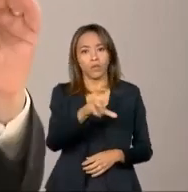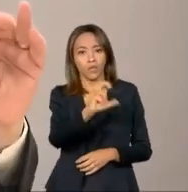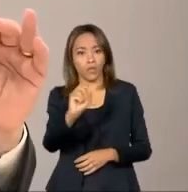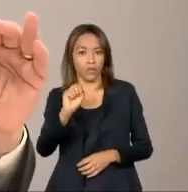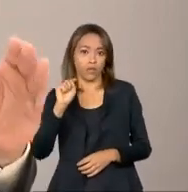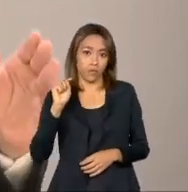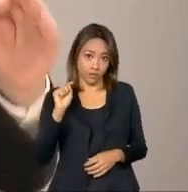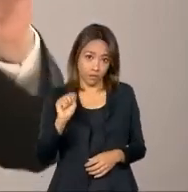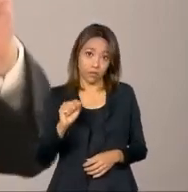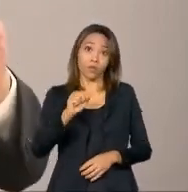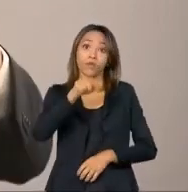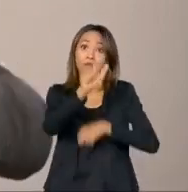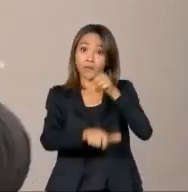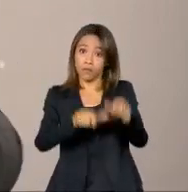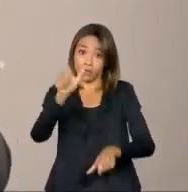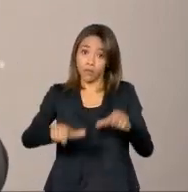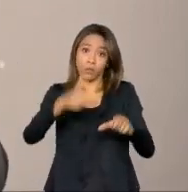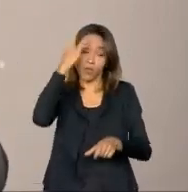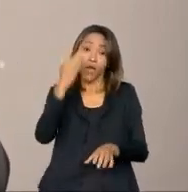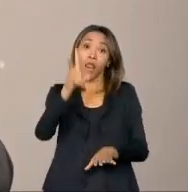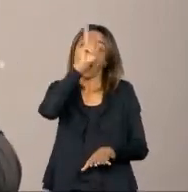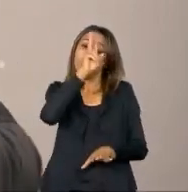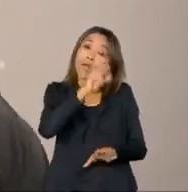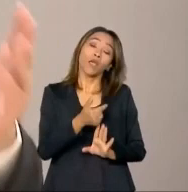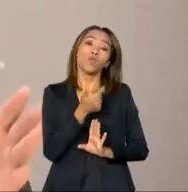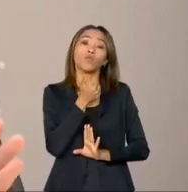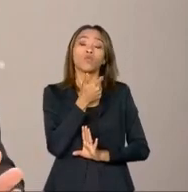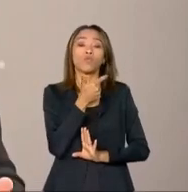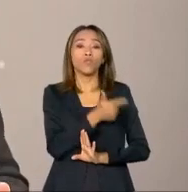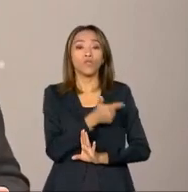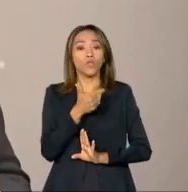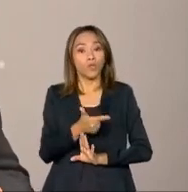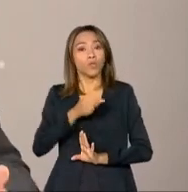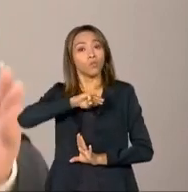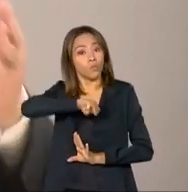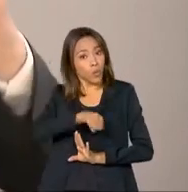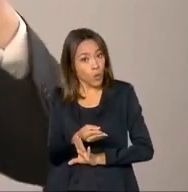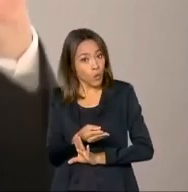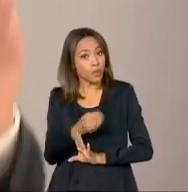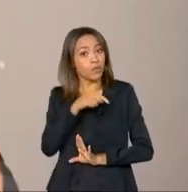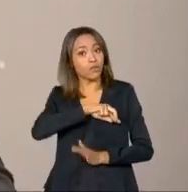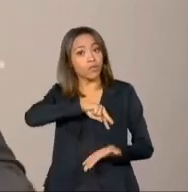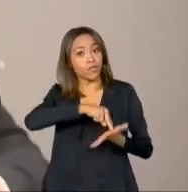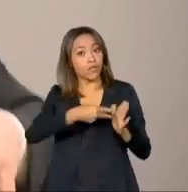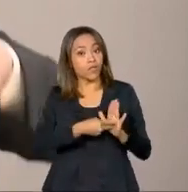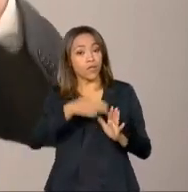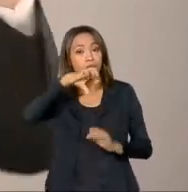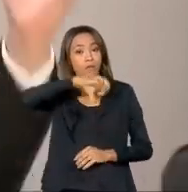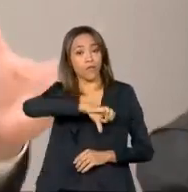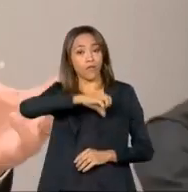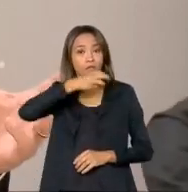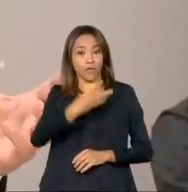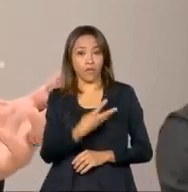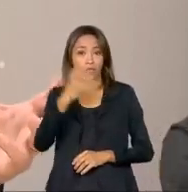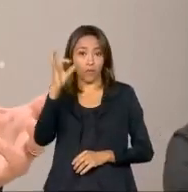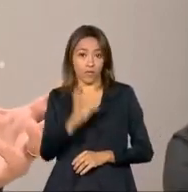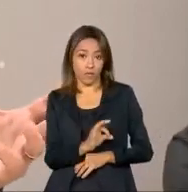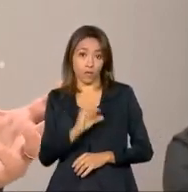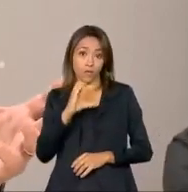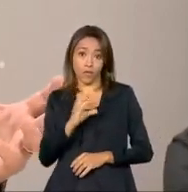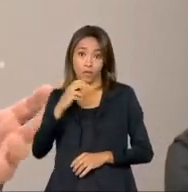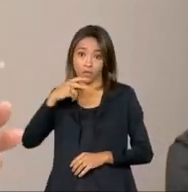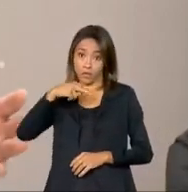só para lembrar que os 22 milhões e meio já representa 93% de todos os CNPJs do